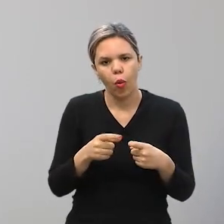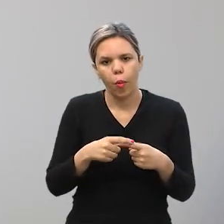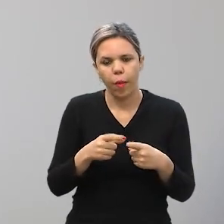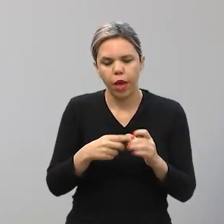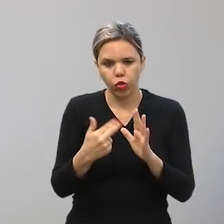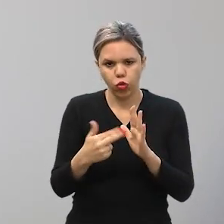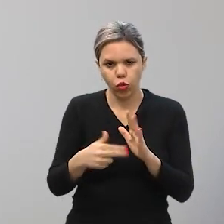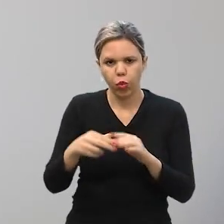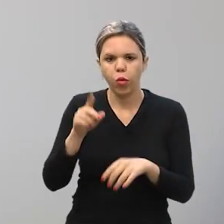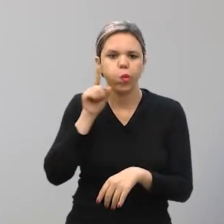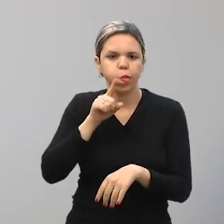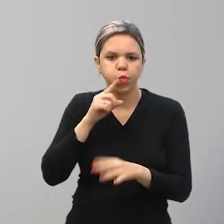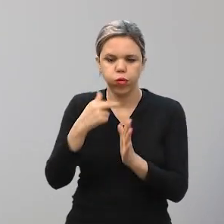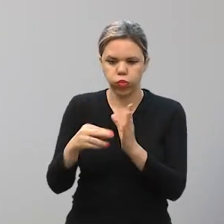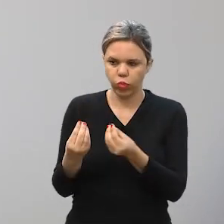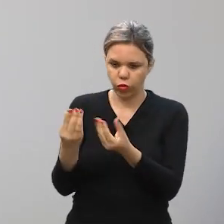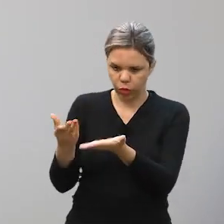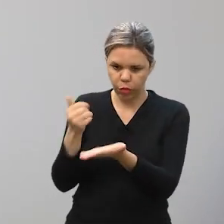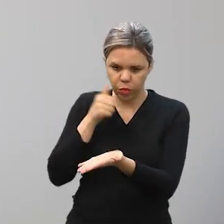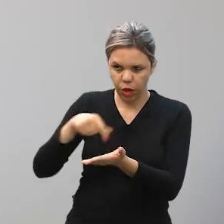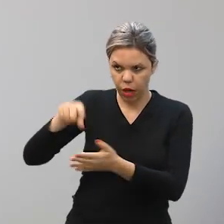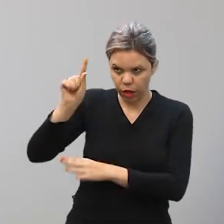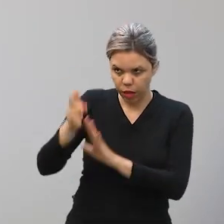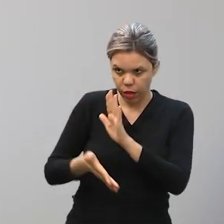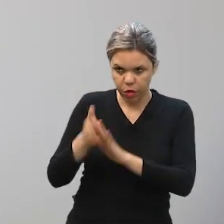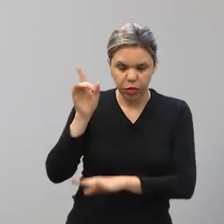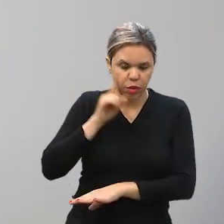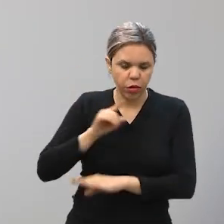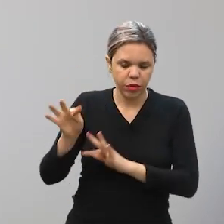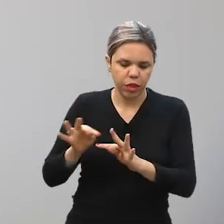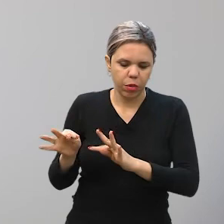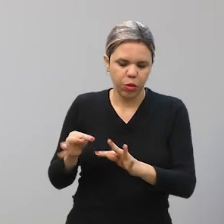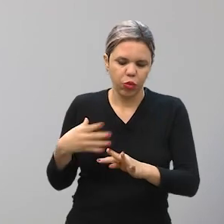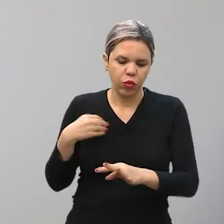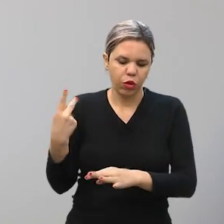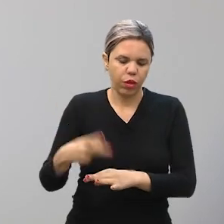caminhei lá de Memphis, do Hospital St. Jude,